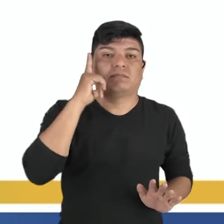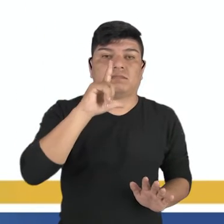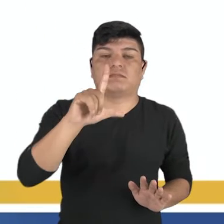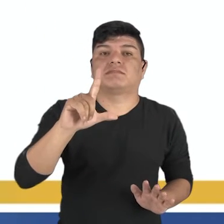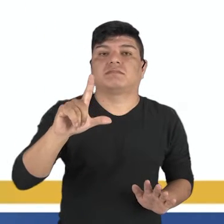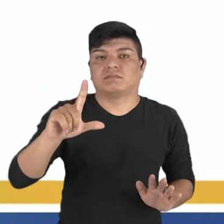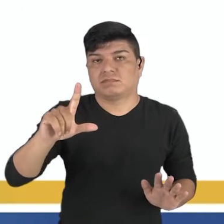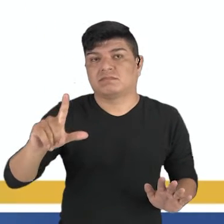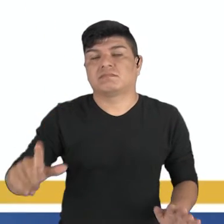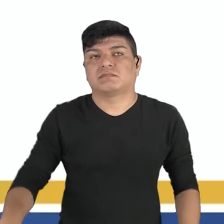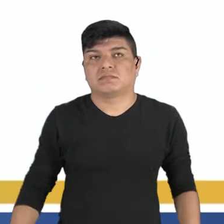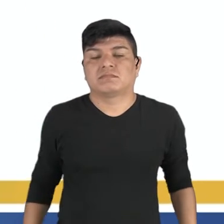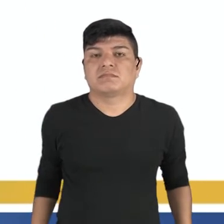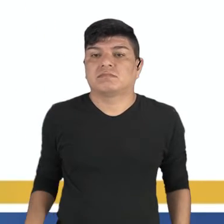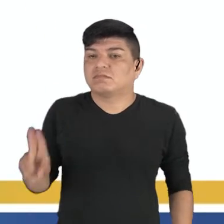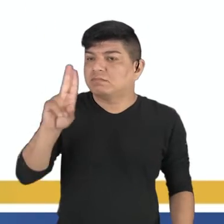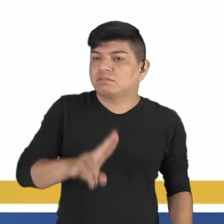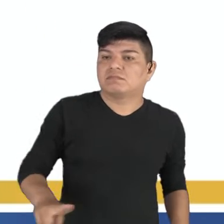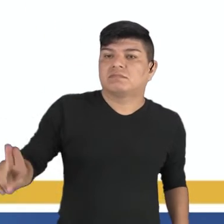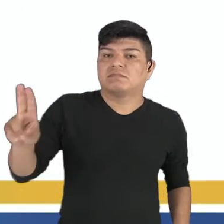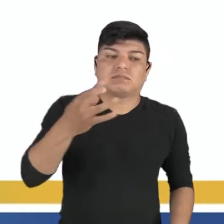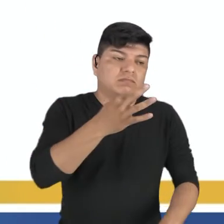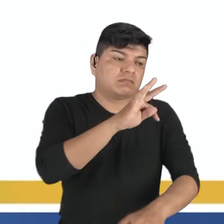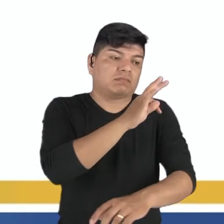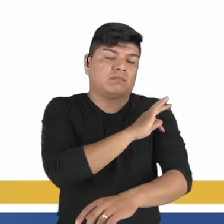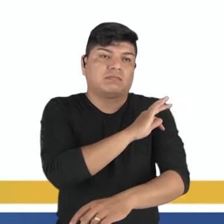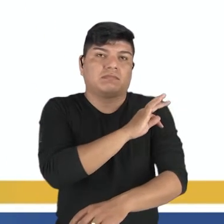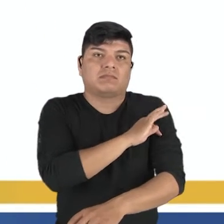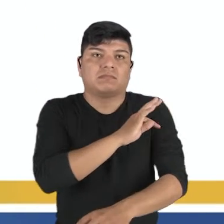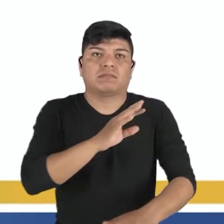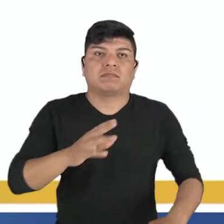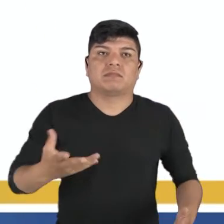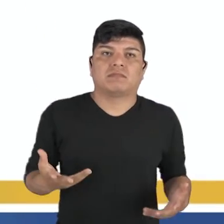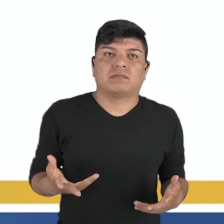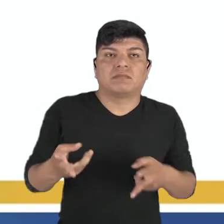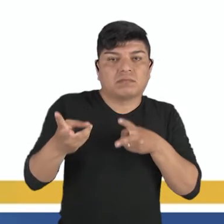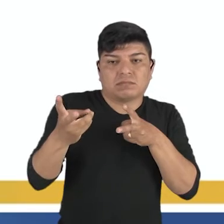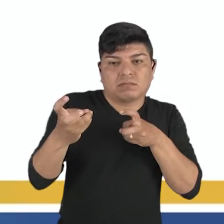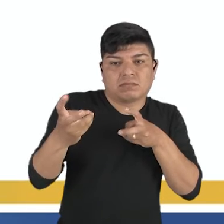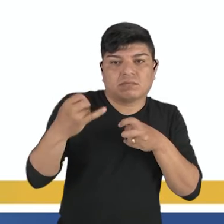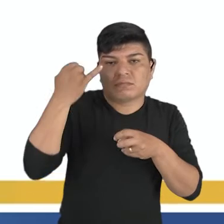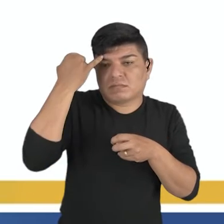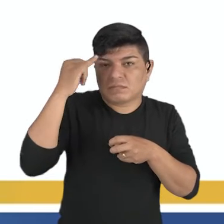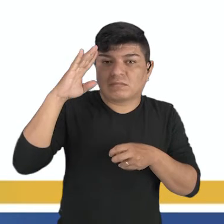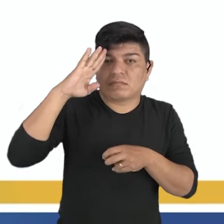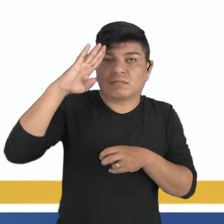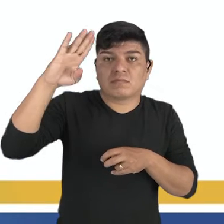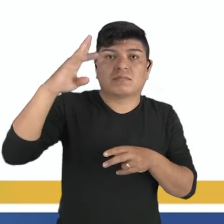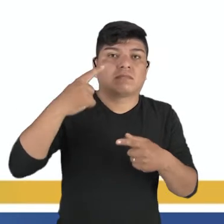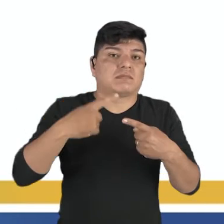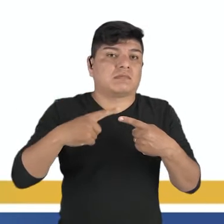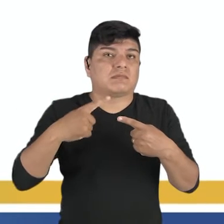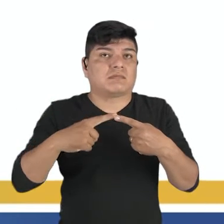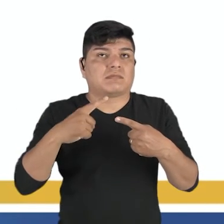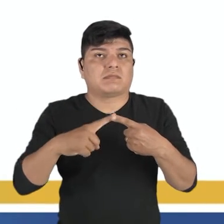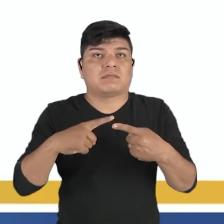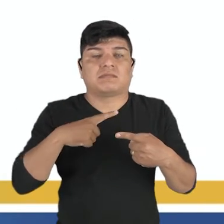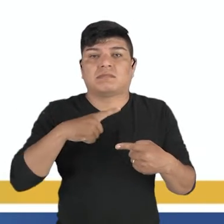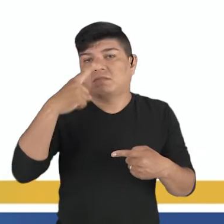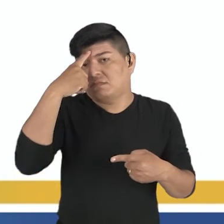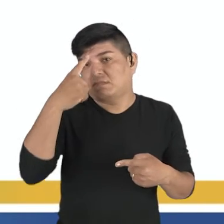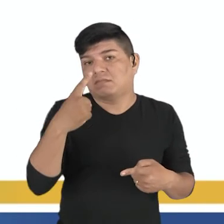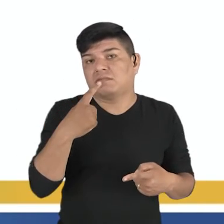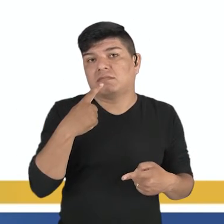consegue usar a técnica skimming e identificar a ideia principal. Por quê? Porque ele tem